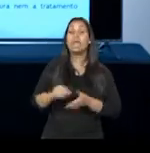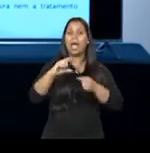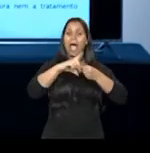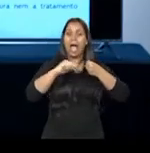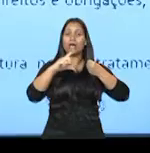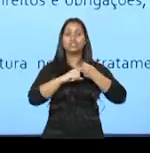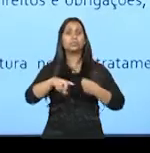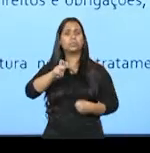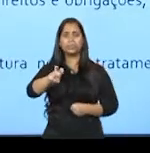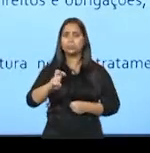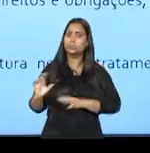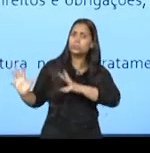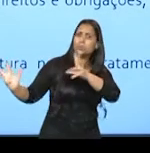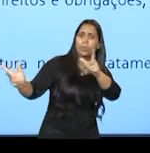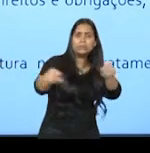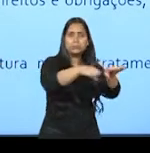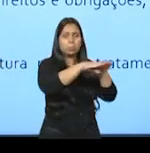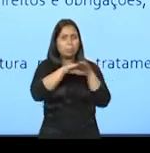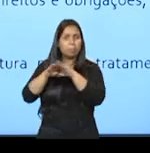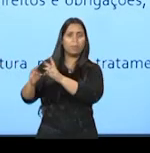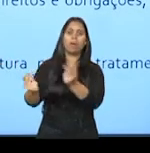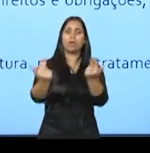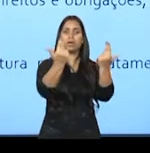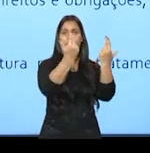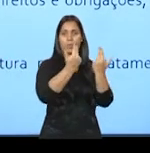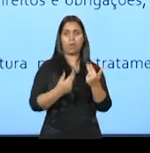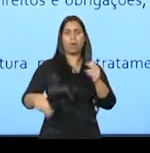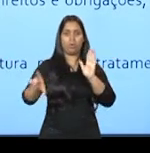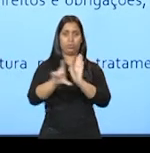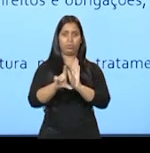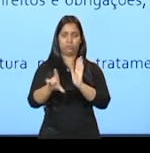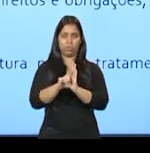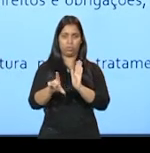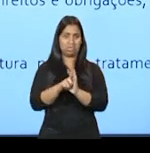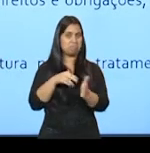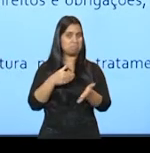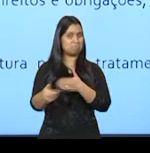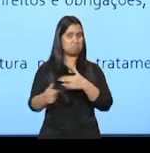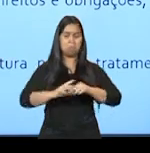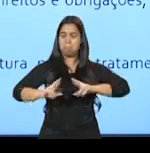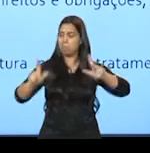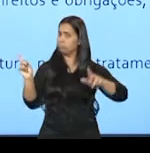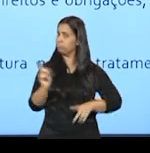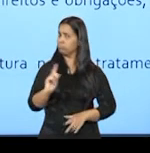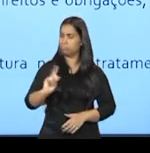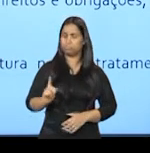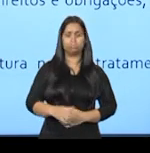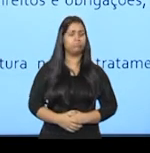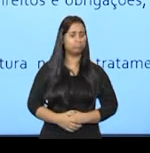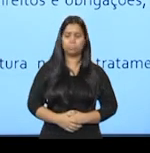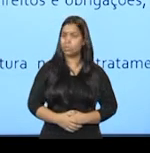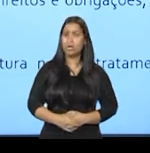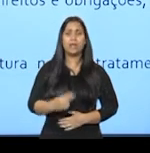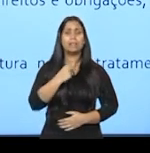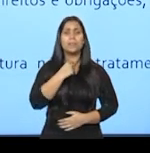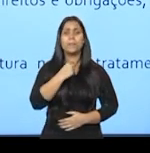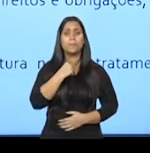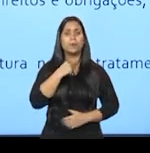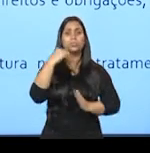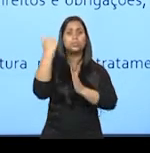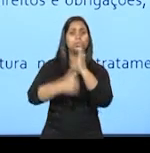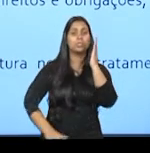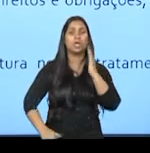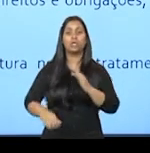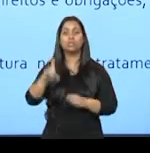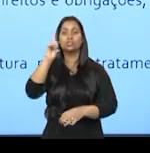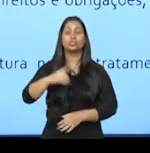só, todos são iguais perante a lei, sem distinção de qualquer natureza. Não pode ser violado, olha, o direito